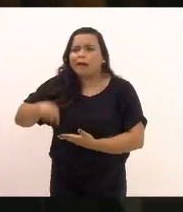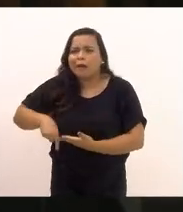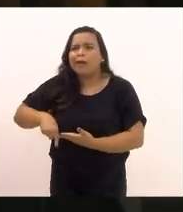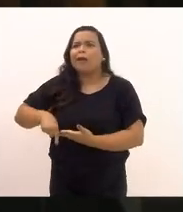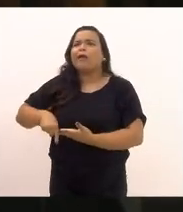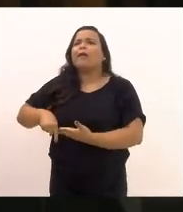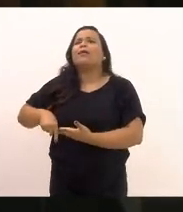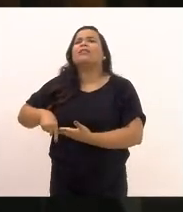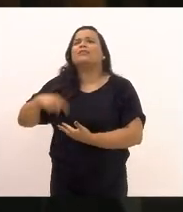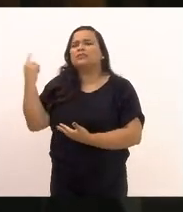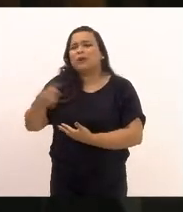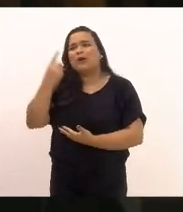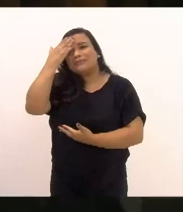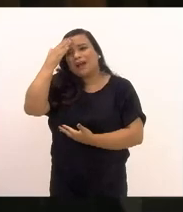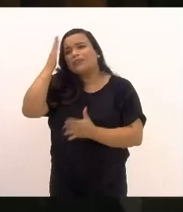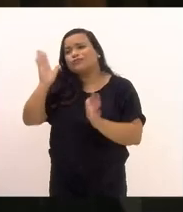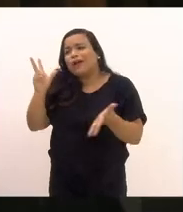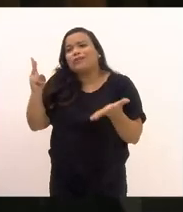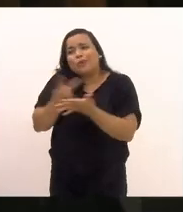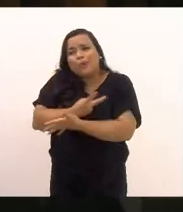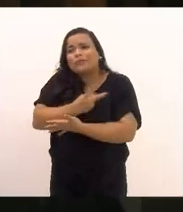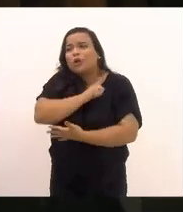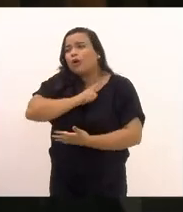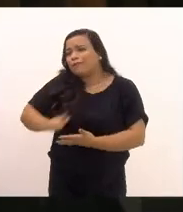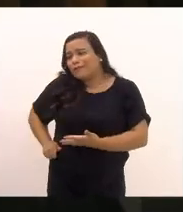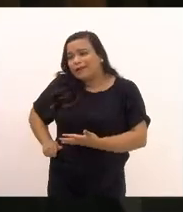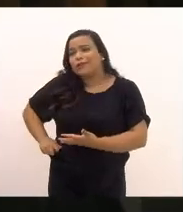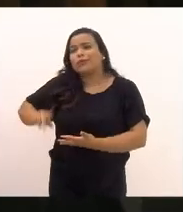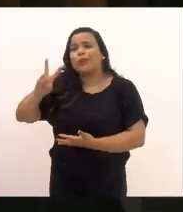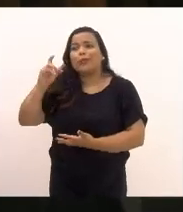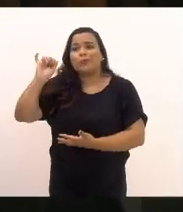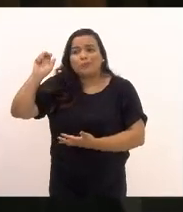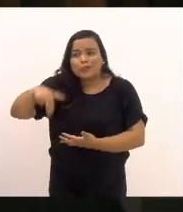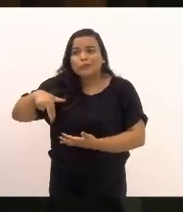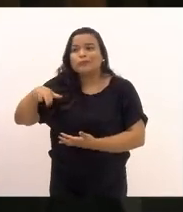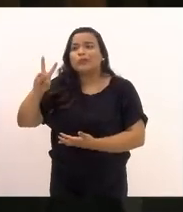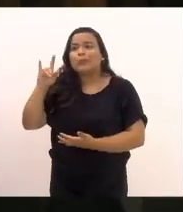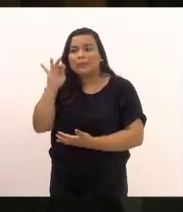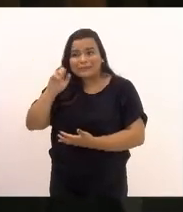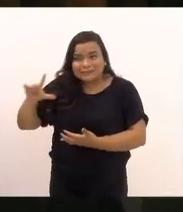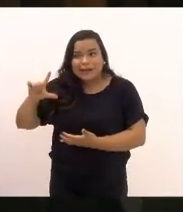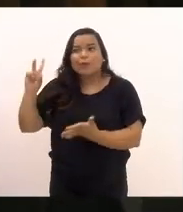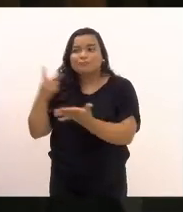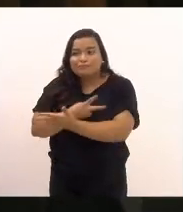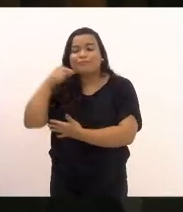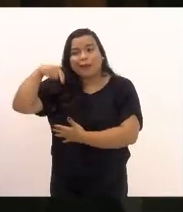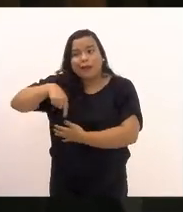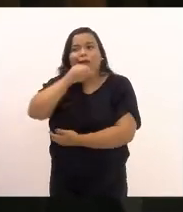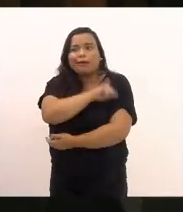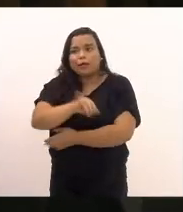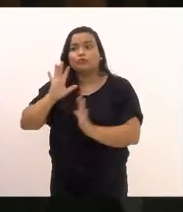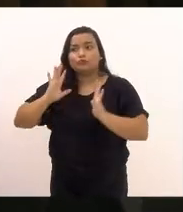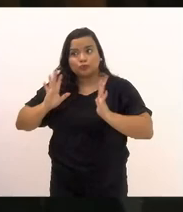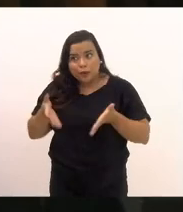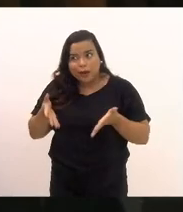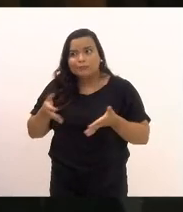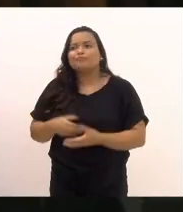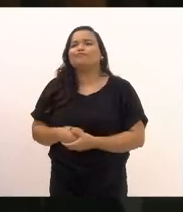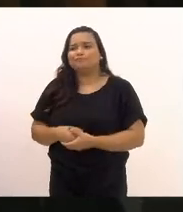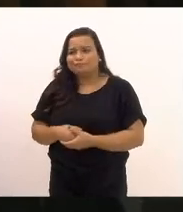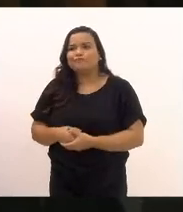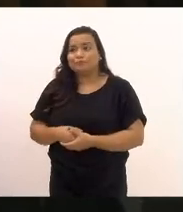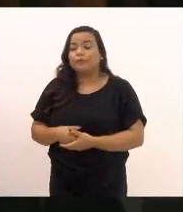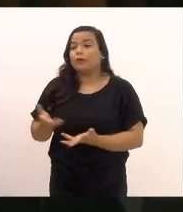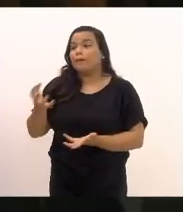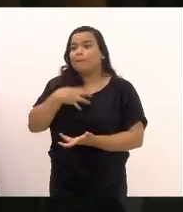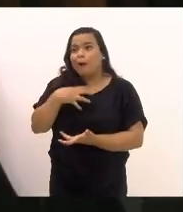tenebroso que nós vimos o governador Wilson Witzel passar aqui no Rio de Janeiro. Pois os modus operandi